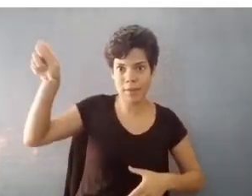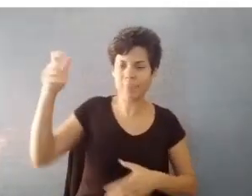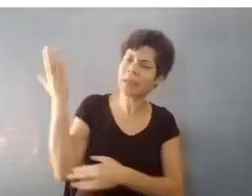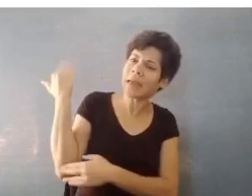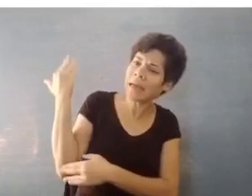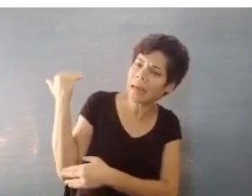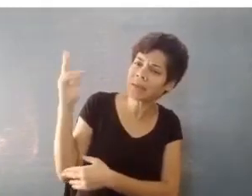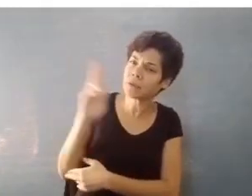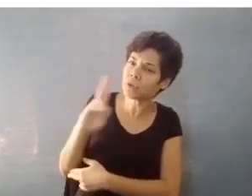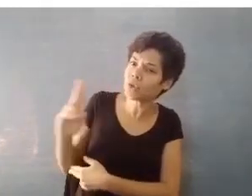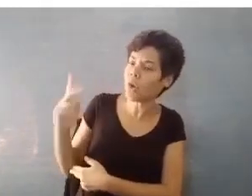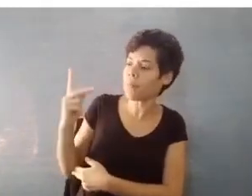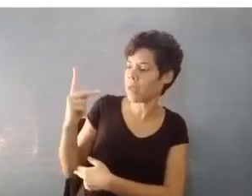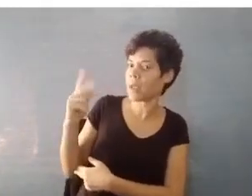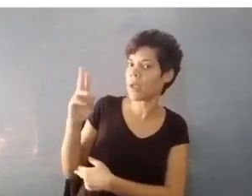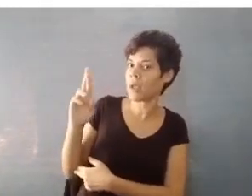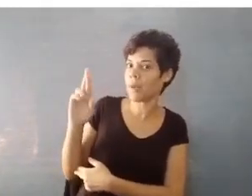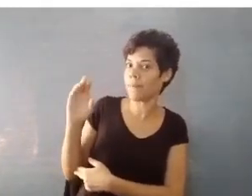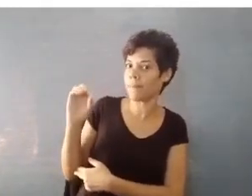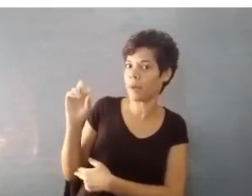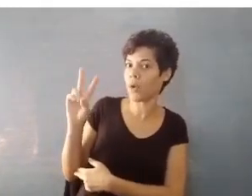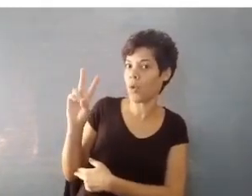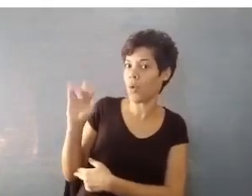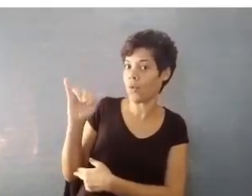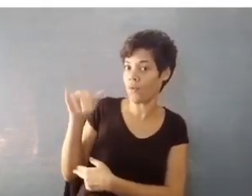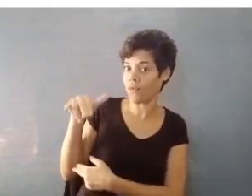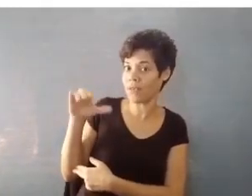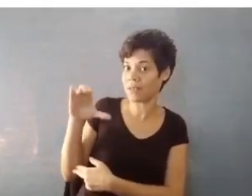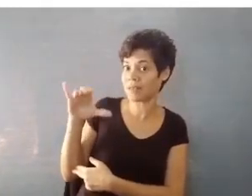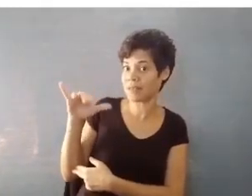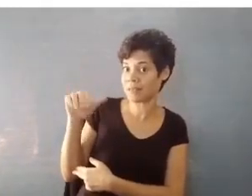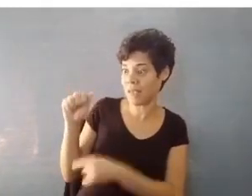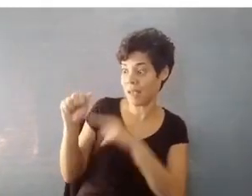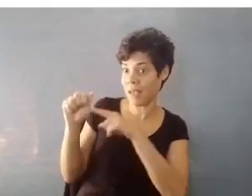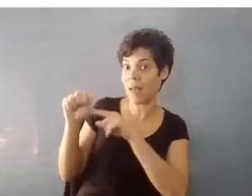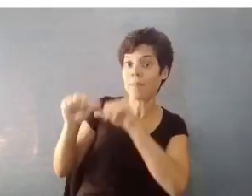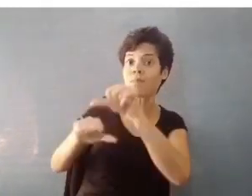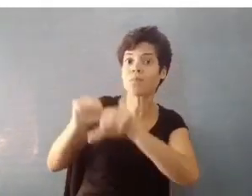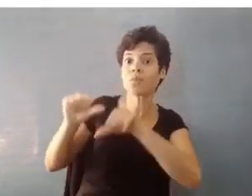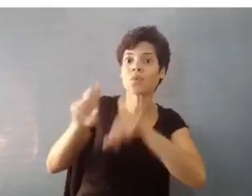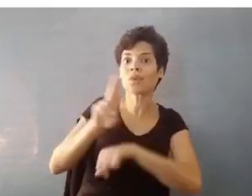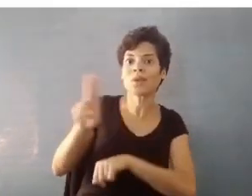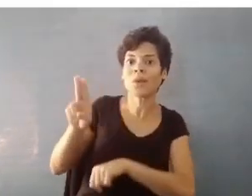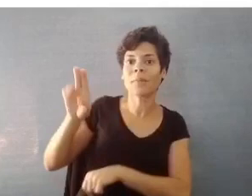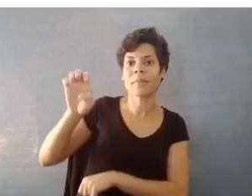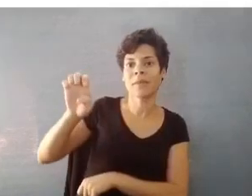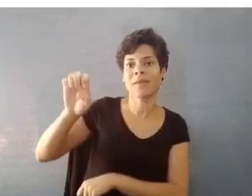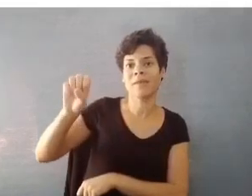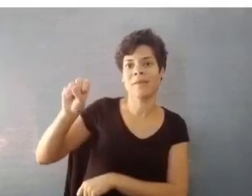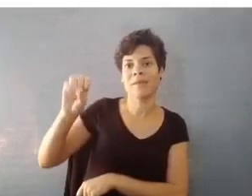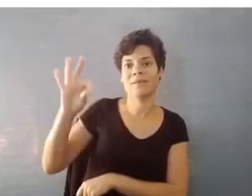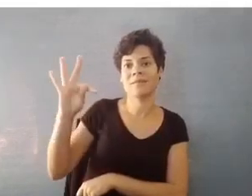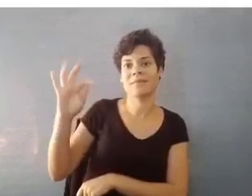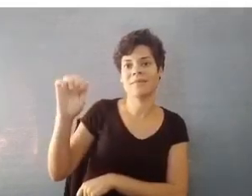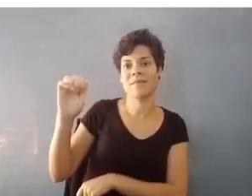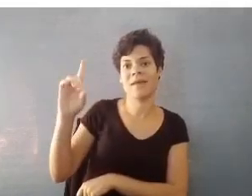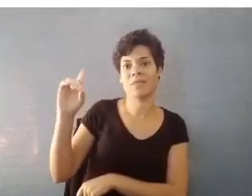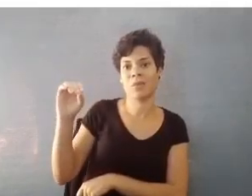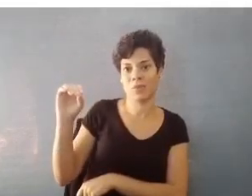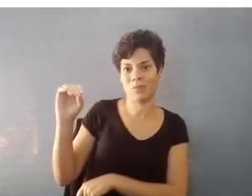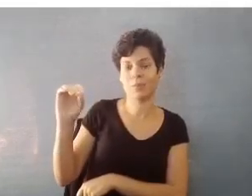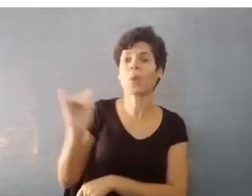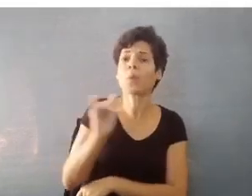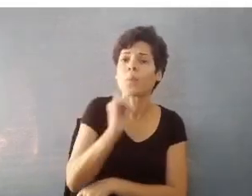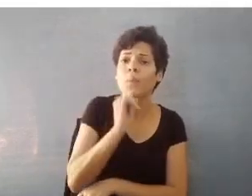províncias passaram a ser chamadas de estados. Então,